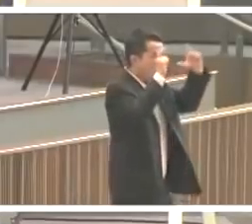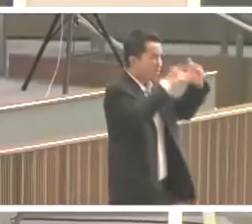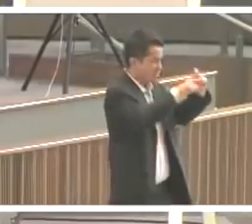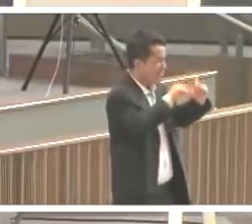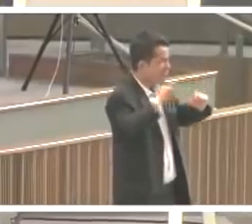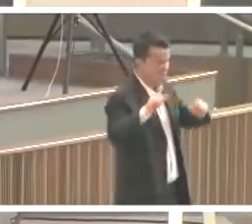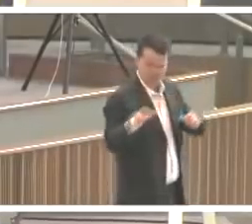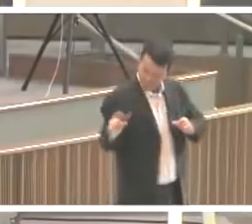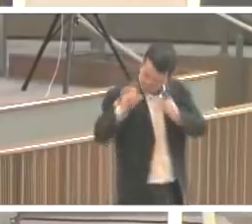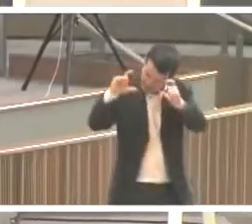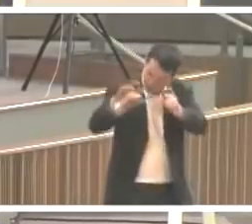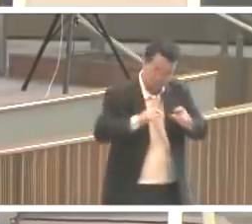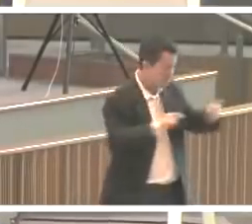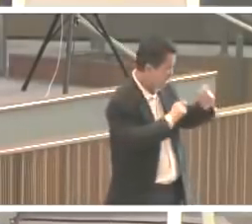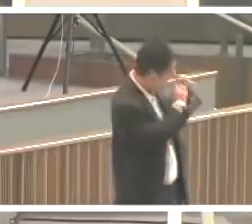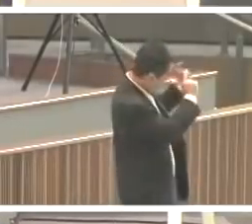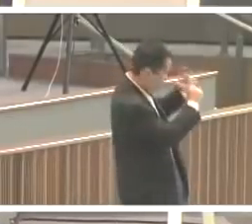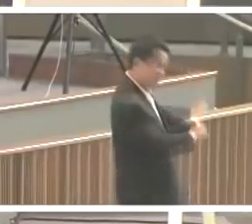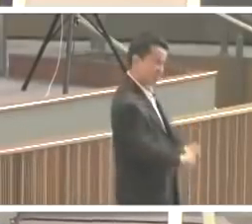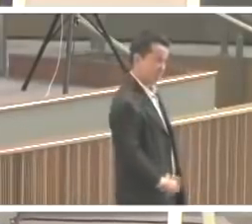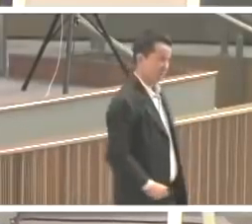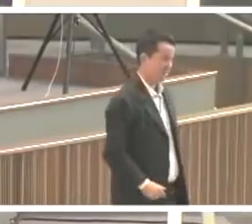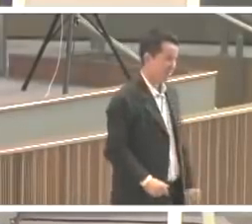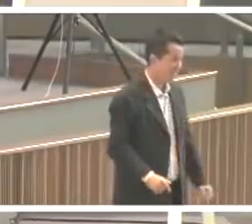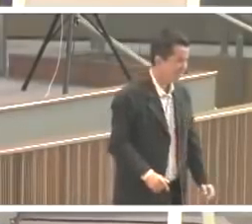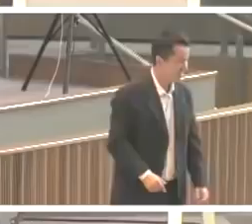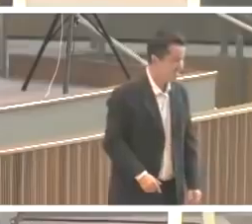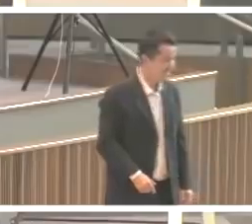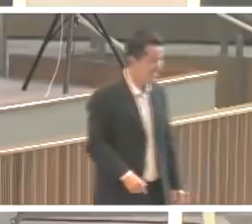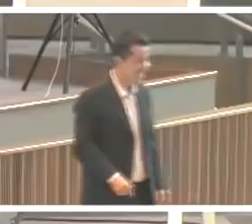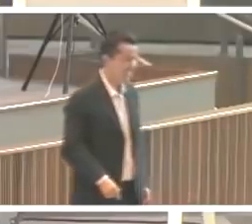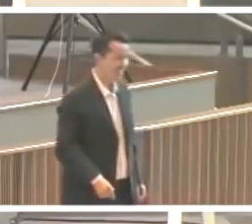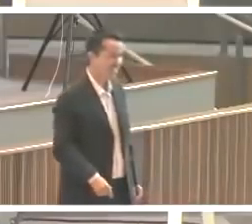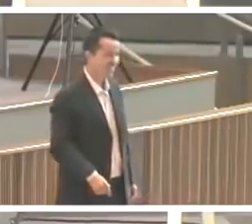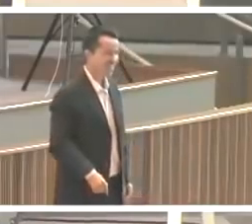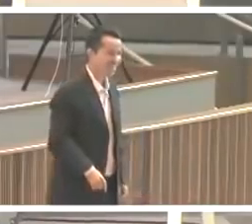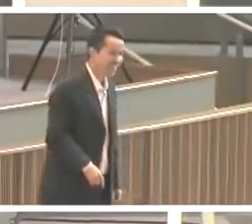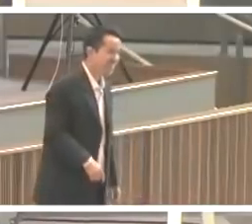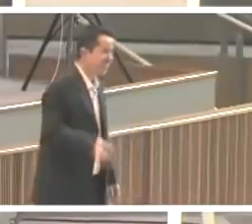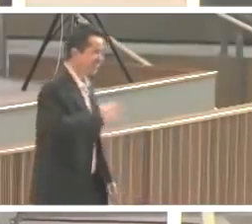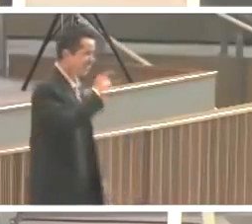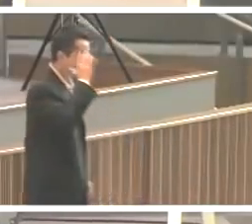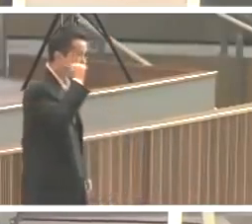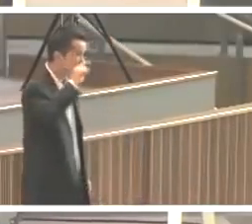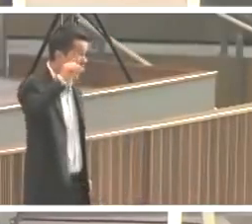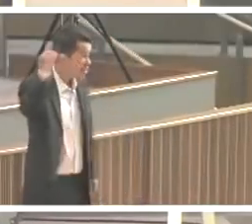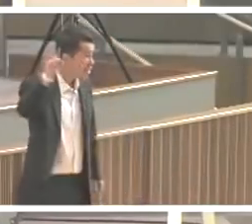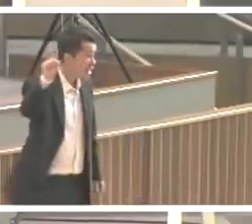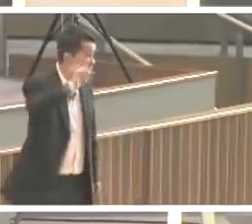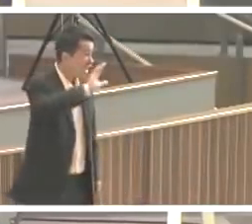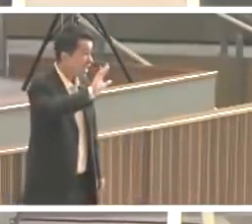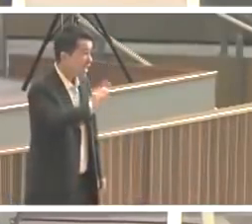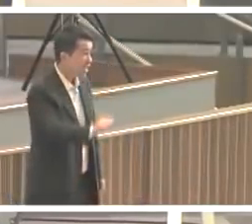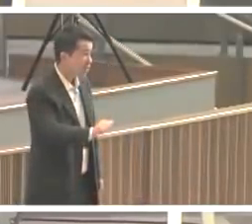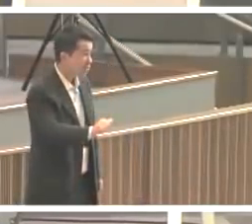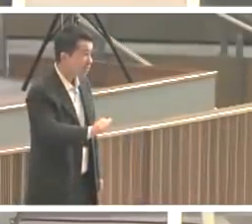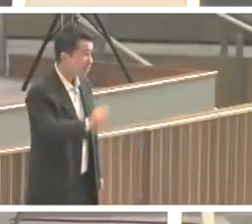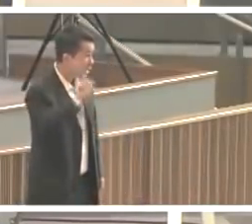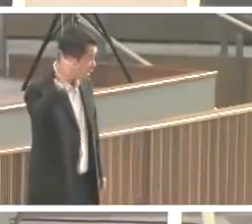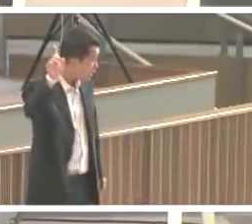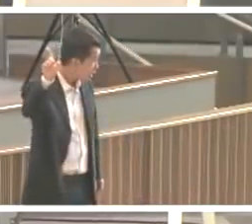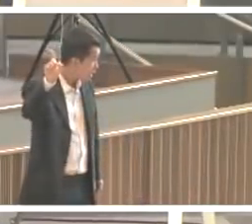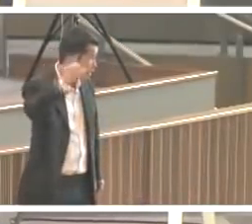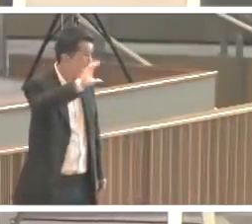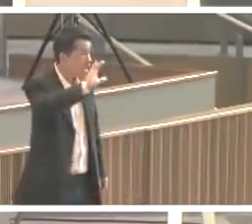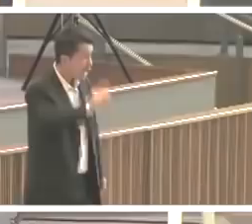Sabe como é que é o culto na África? Né? Lá em Angola, Moçambique, tem os diáconos no